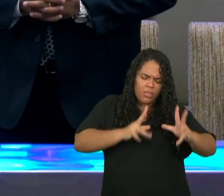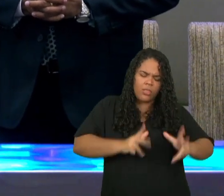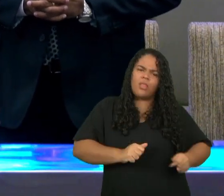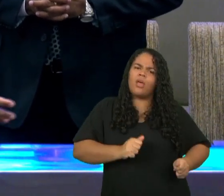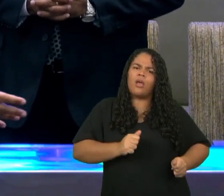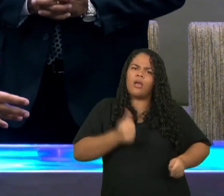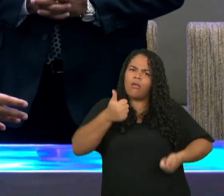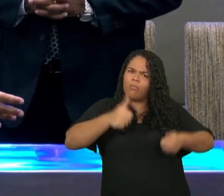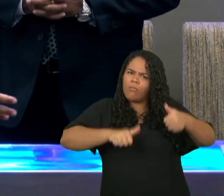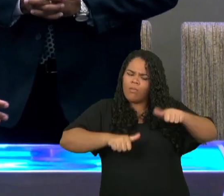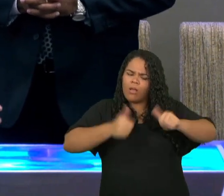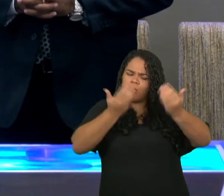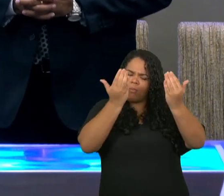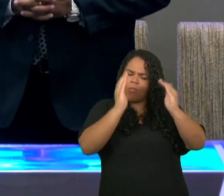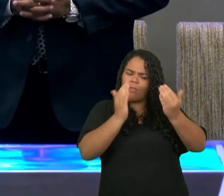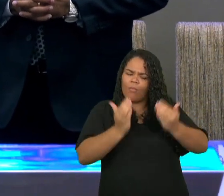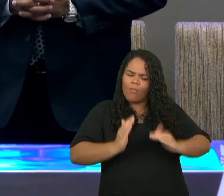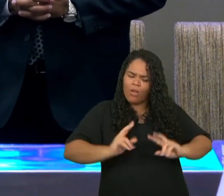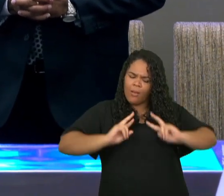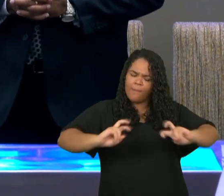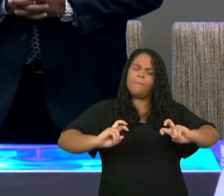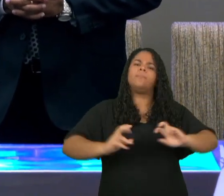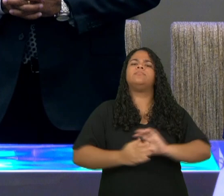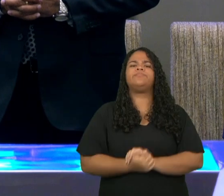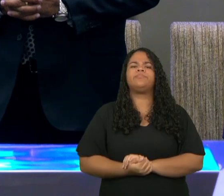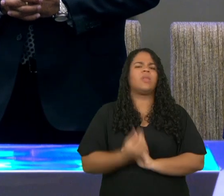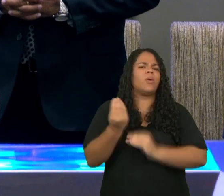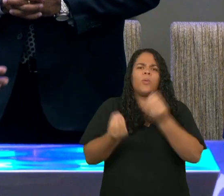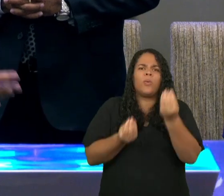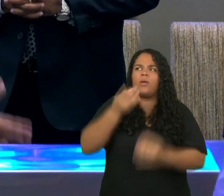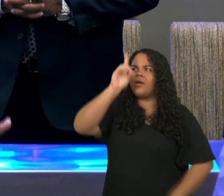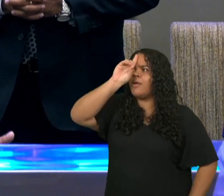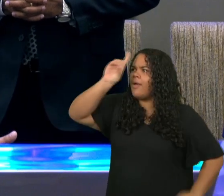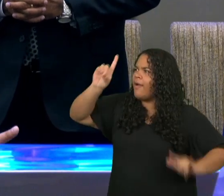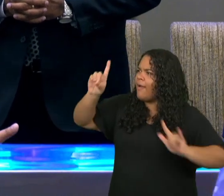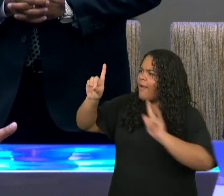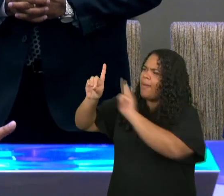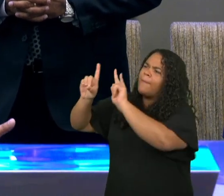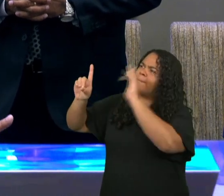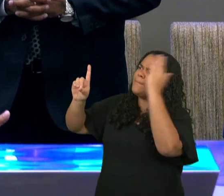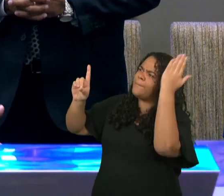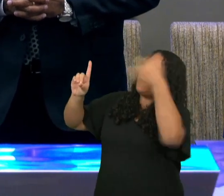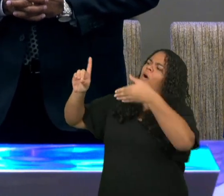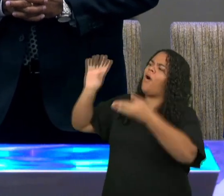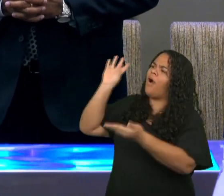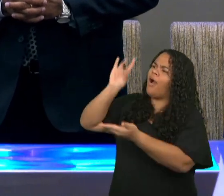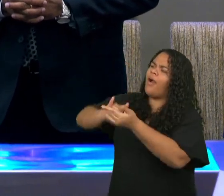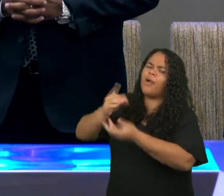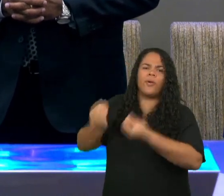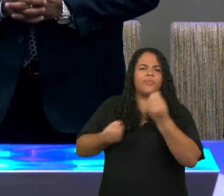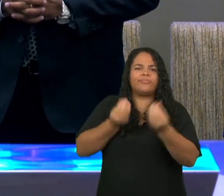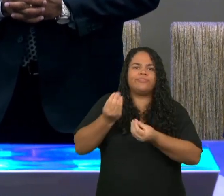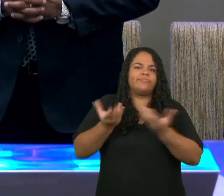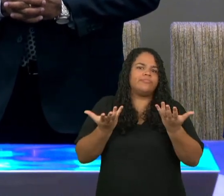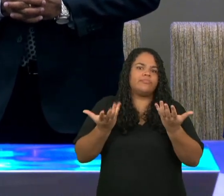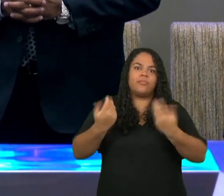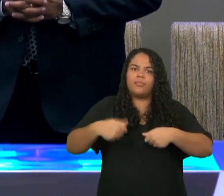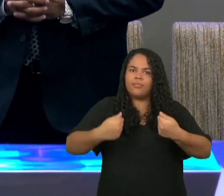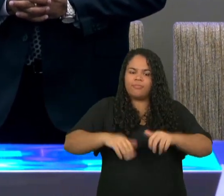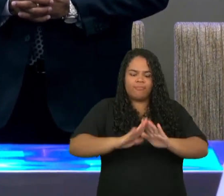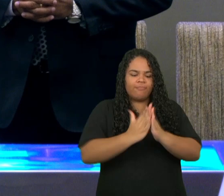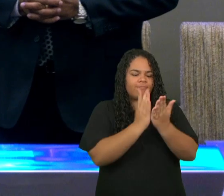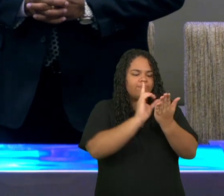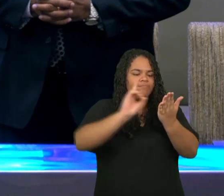A maior prova de amor que você dá a Deus é a sua obediência, a sua palavra.